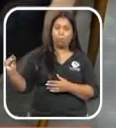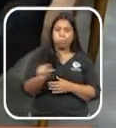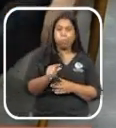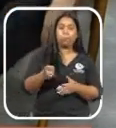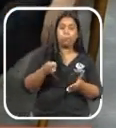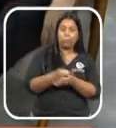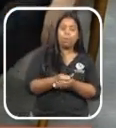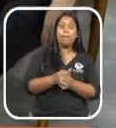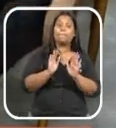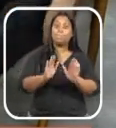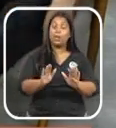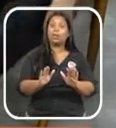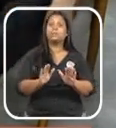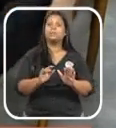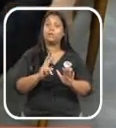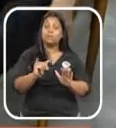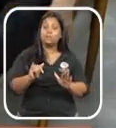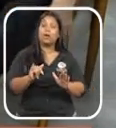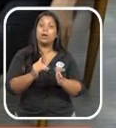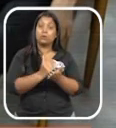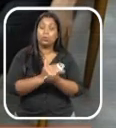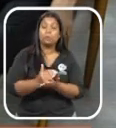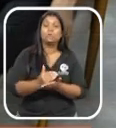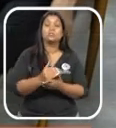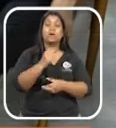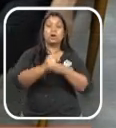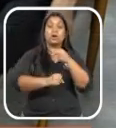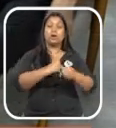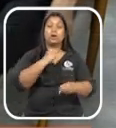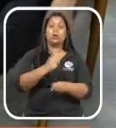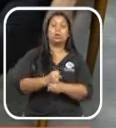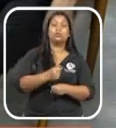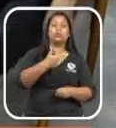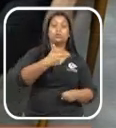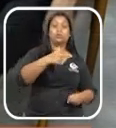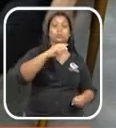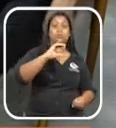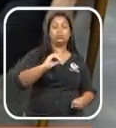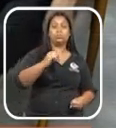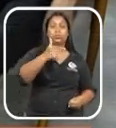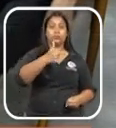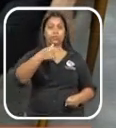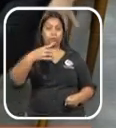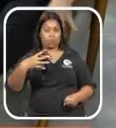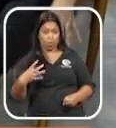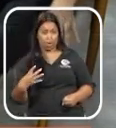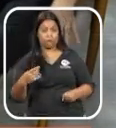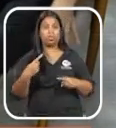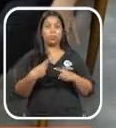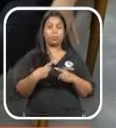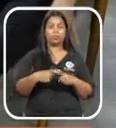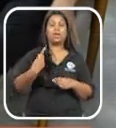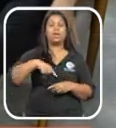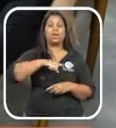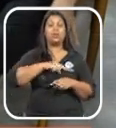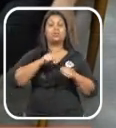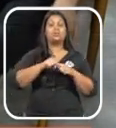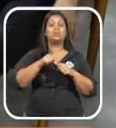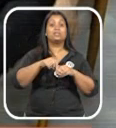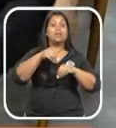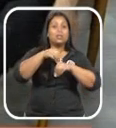para o ano de 2024. Perfeito. Né? Porque nós vamos fazer as indicações por essa nova regra no final